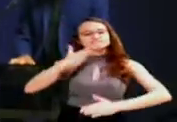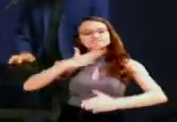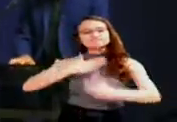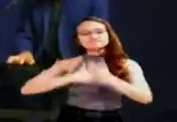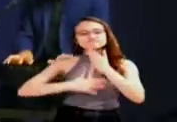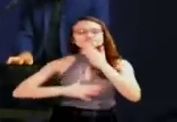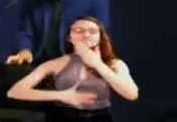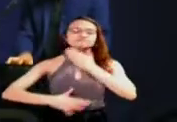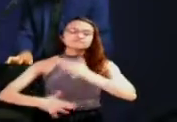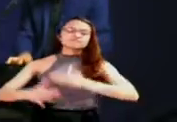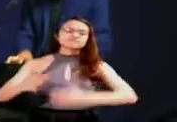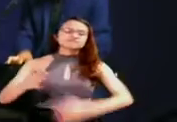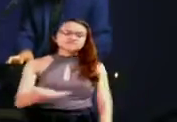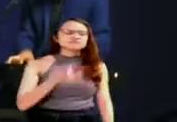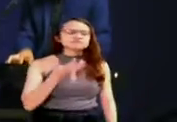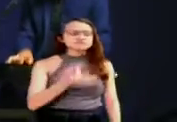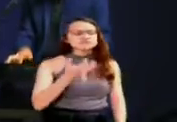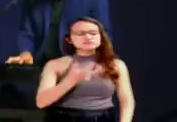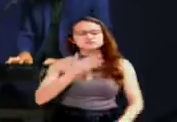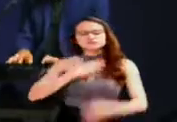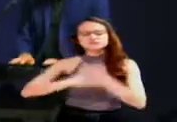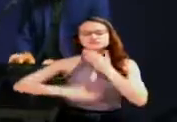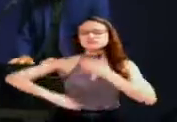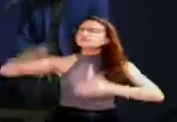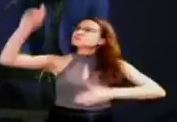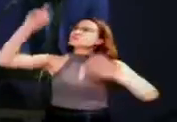Sossegar, eu quero descansar no teu poder,